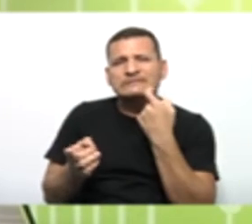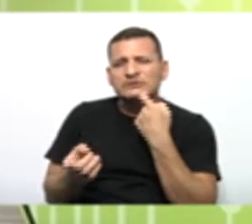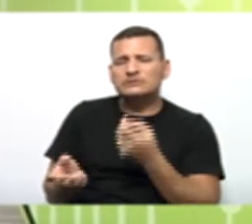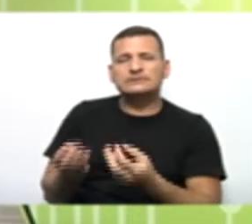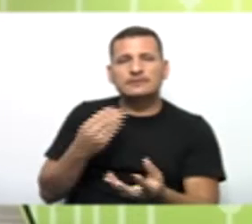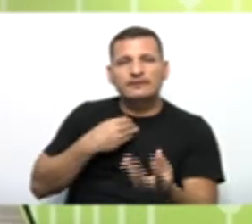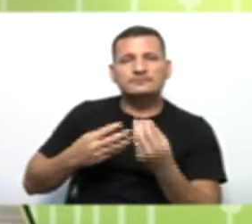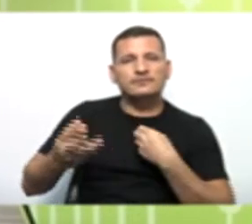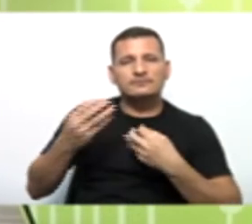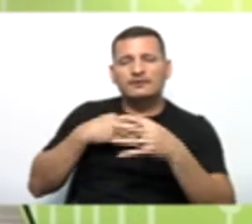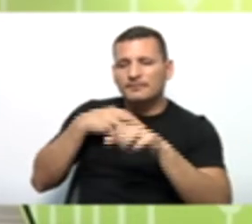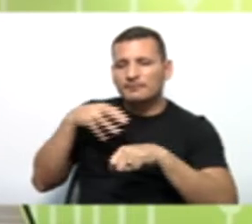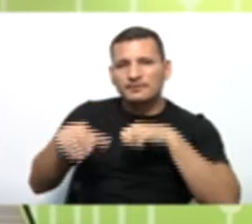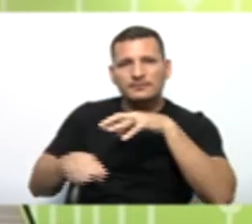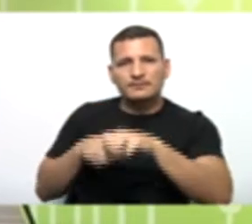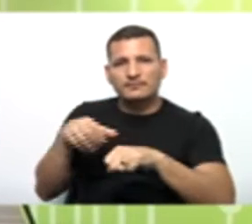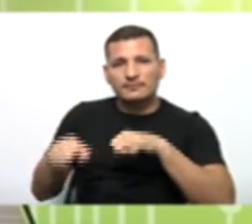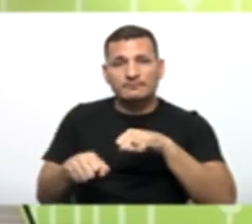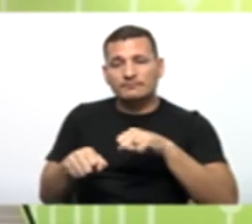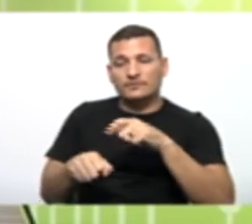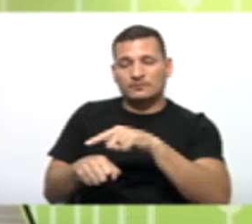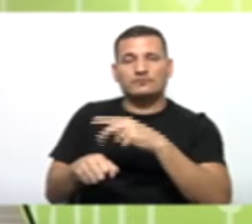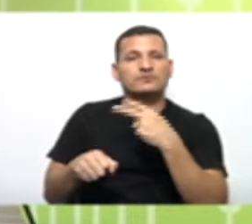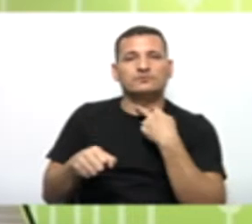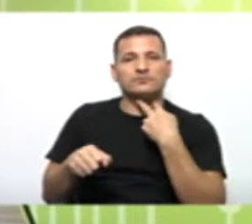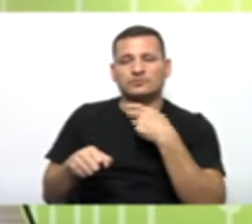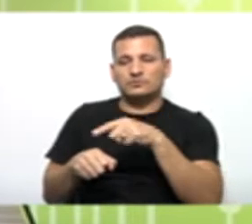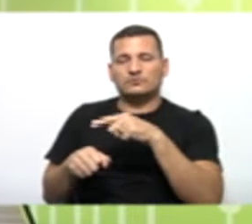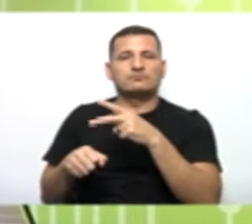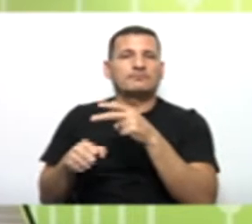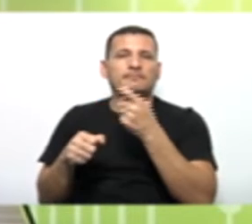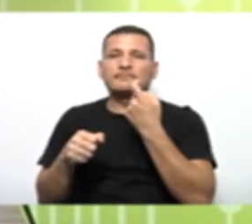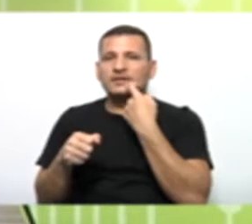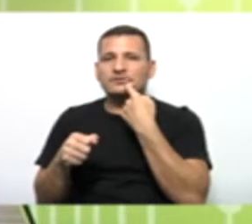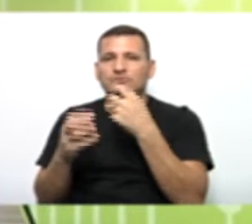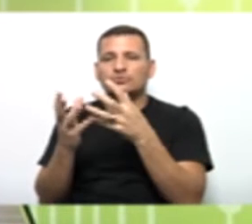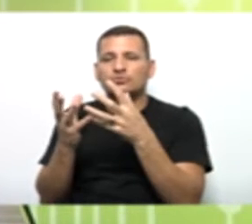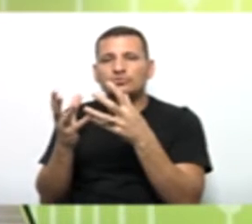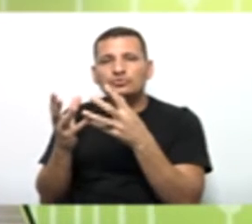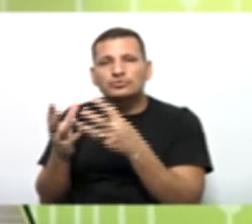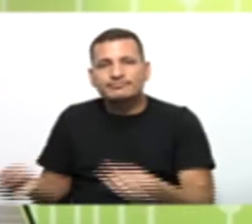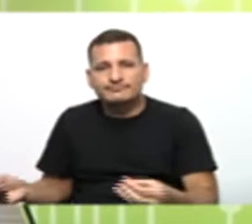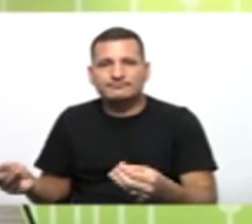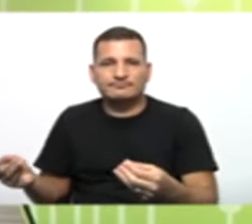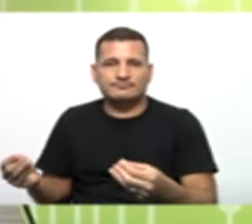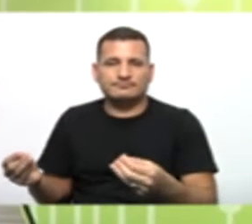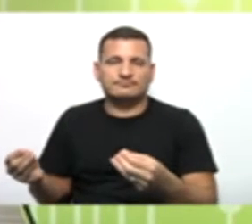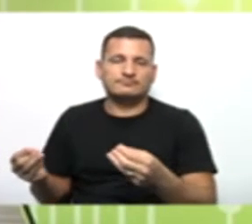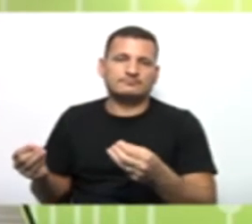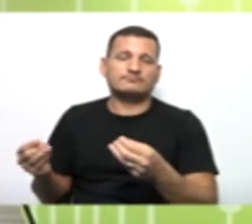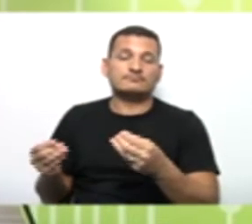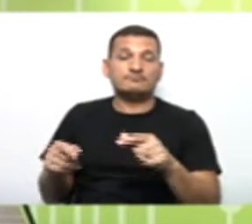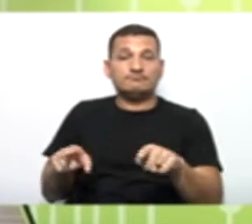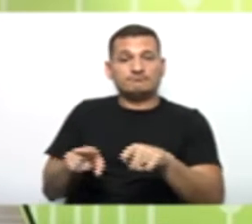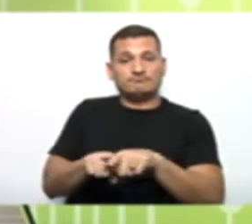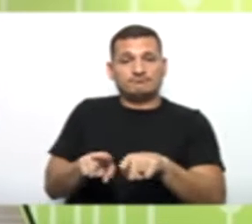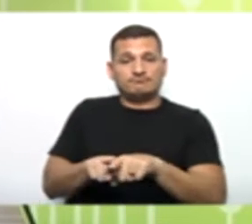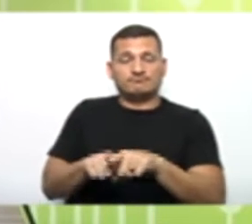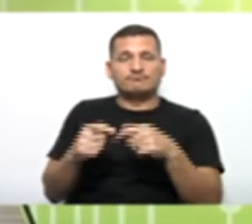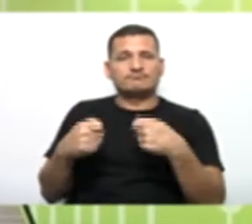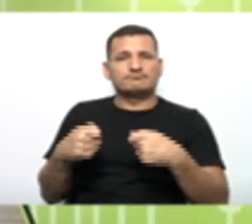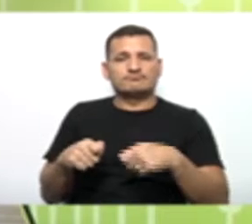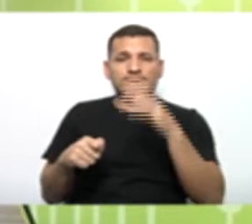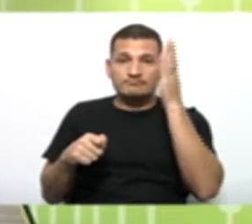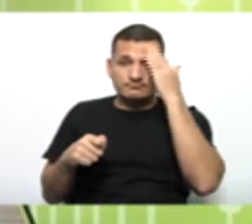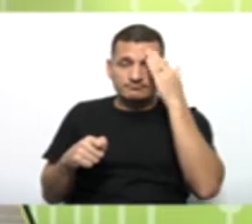isso eu vá diminuir a quantidade daqueles peixes, ou vá extinguir algumas espécies de peixe. E também preciso considerar as